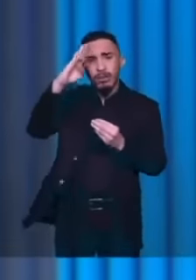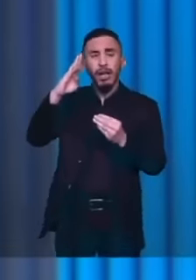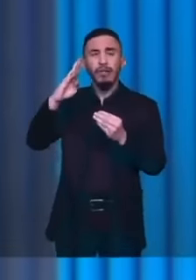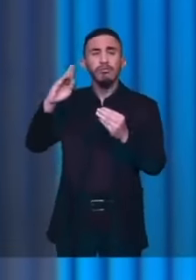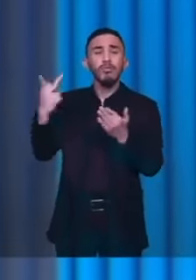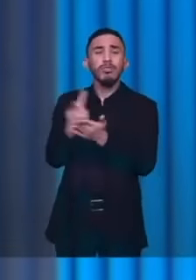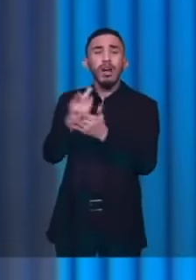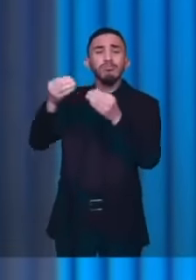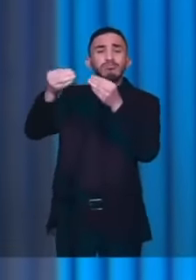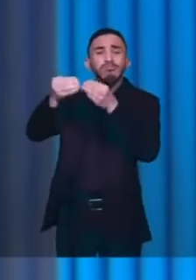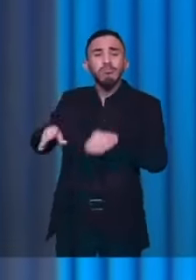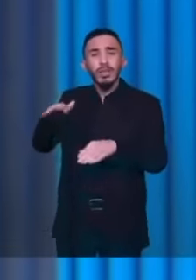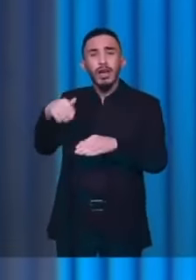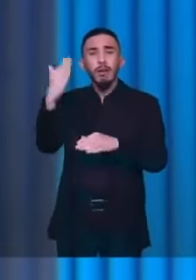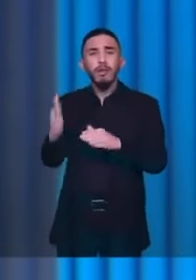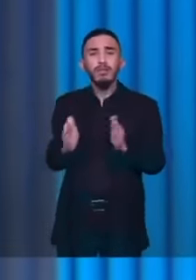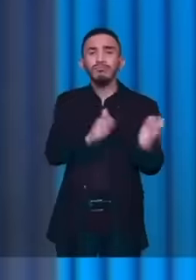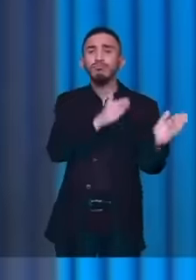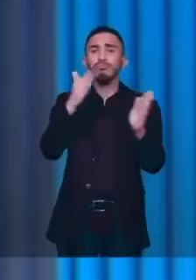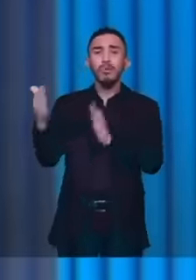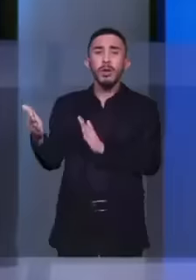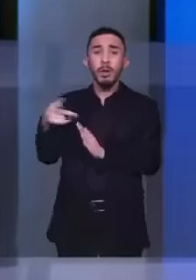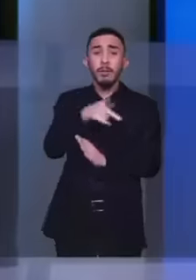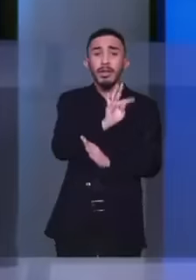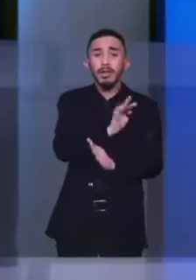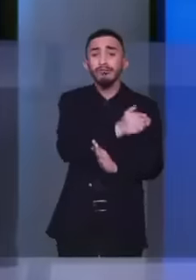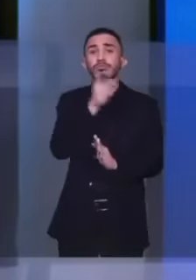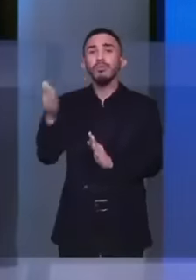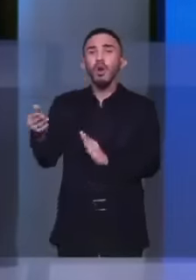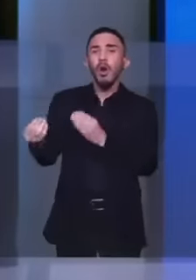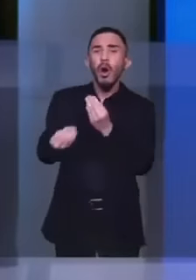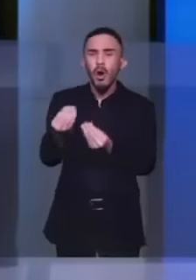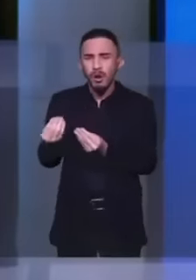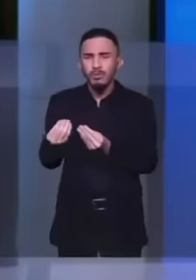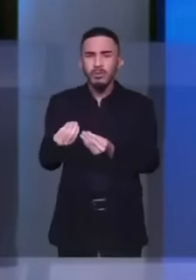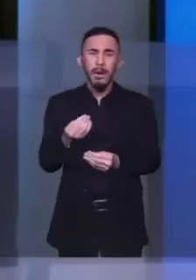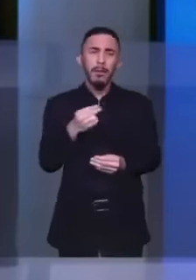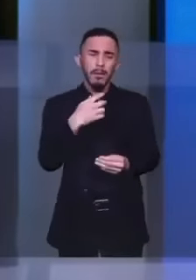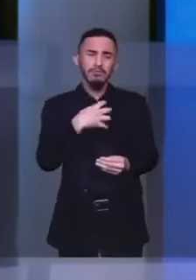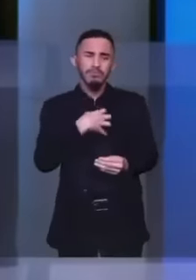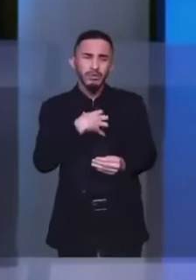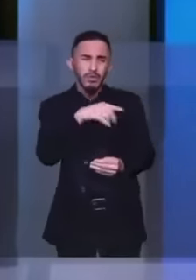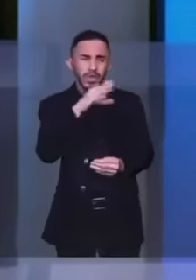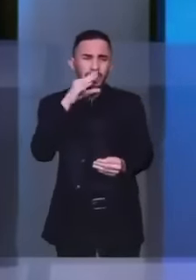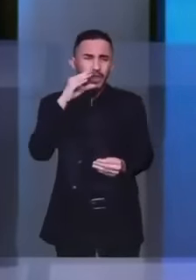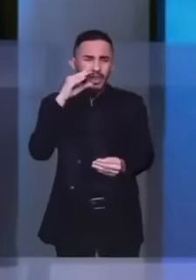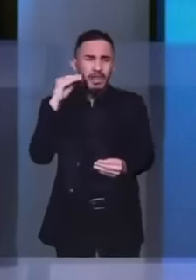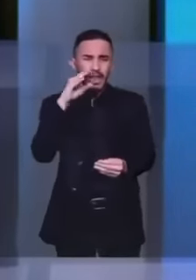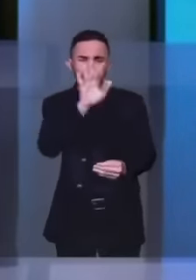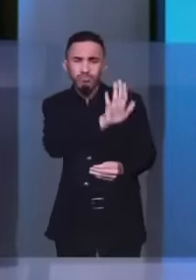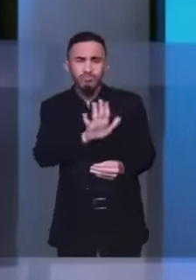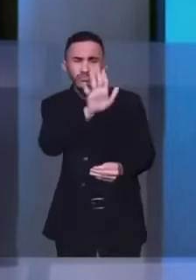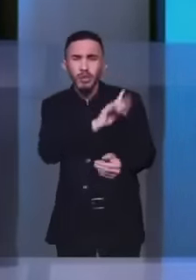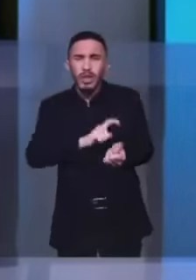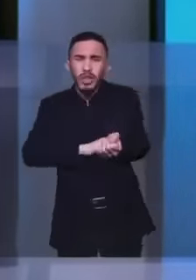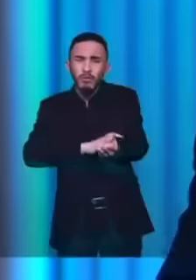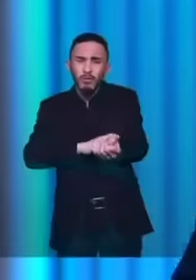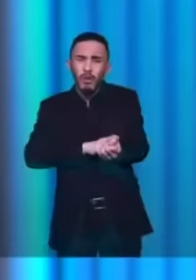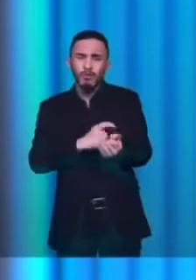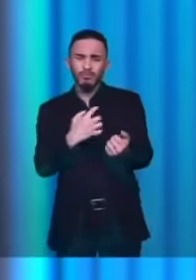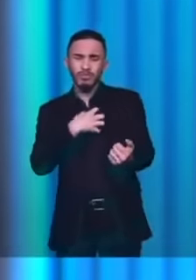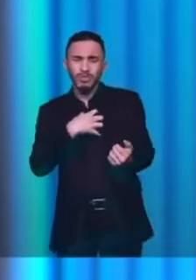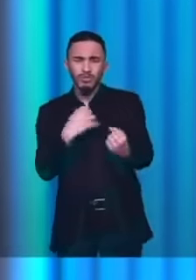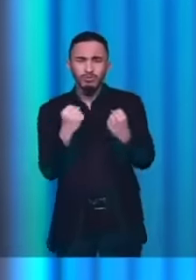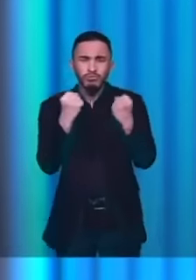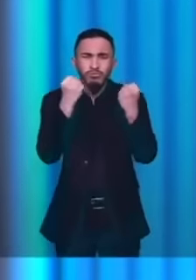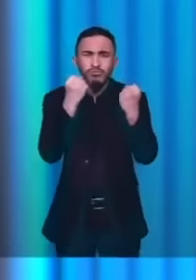com o Brasil, foi eleito depois do PT? Eu estou achando você nervoso. Estou achando você nervoso. Eu vou te